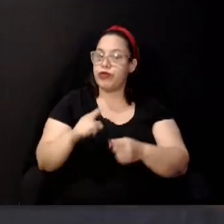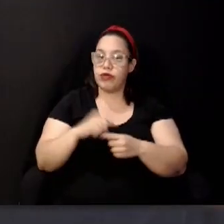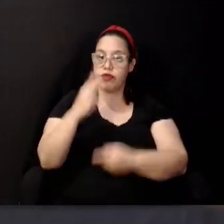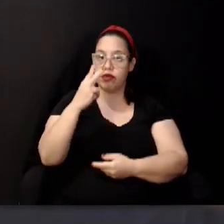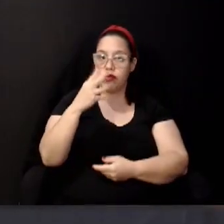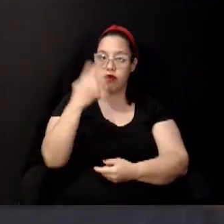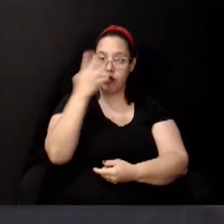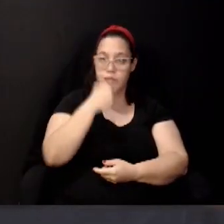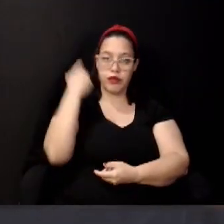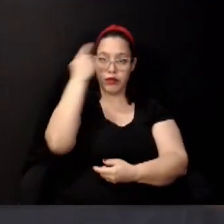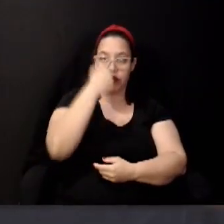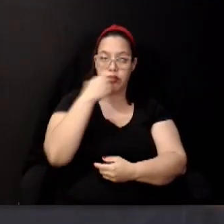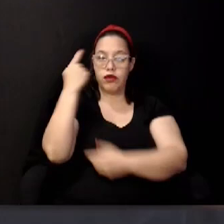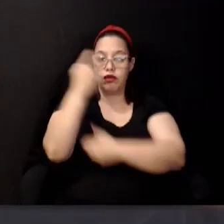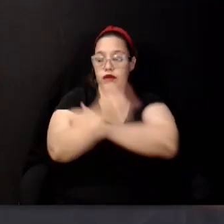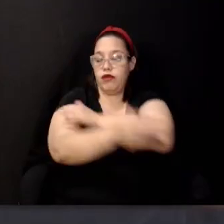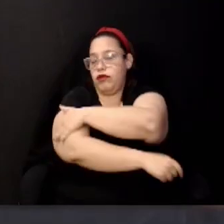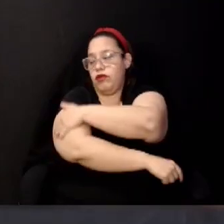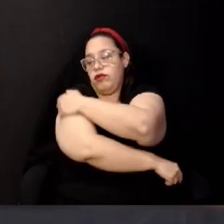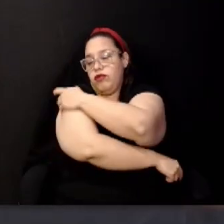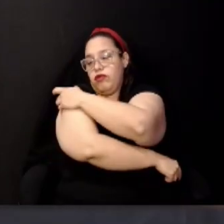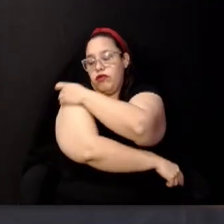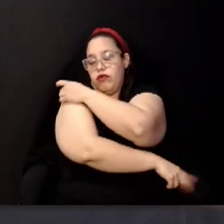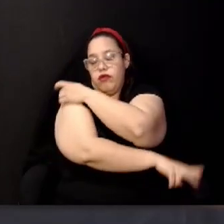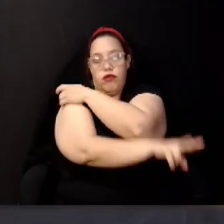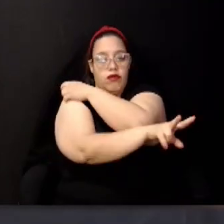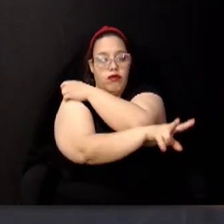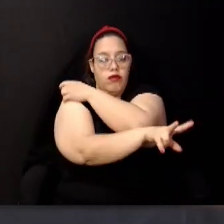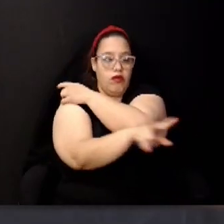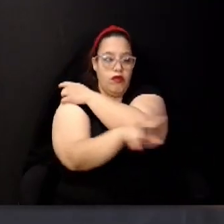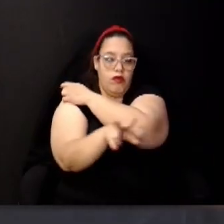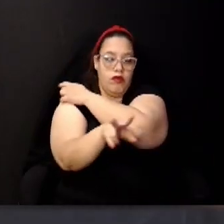dia olhando para ver se o seu filho sufocou,